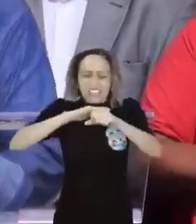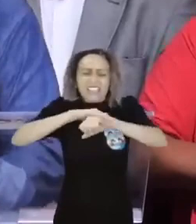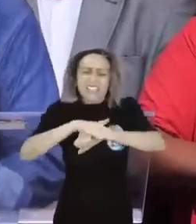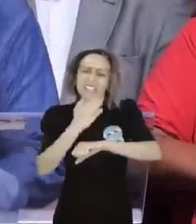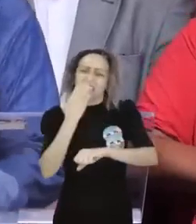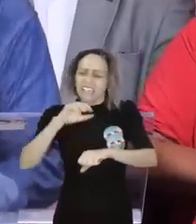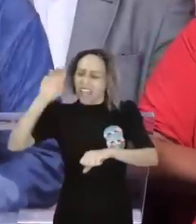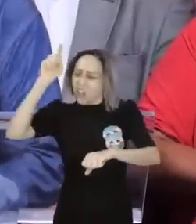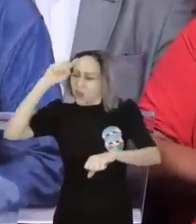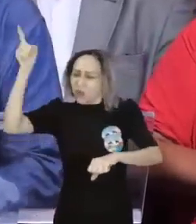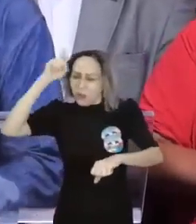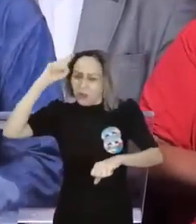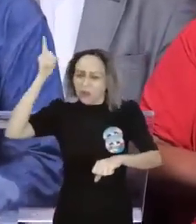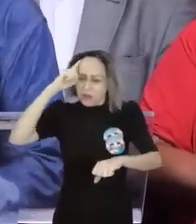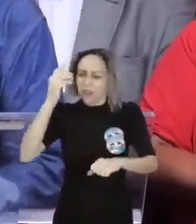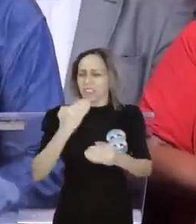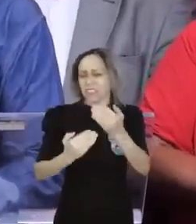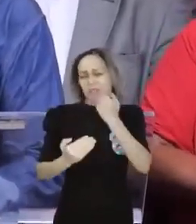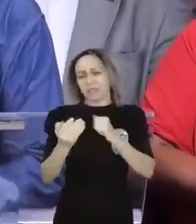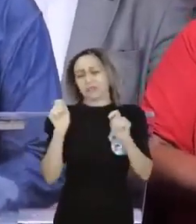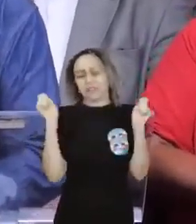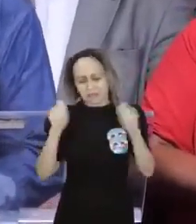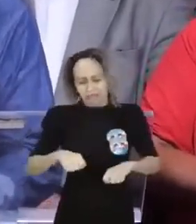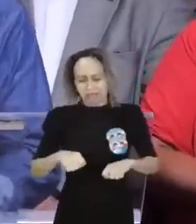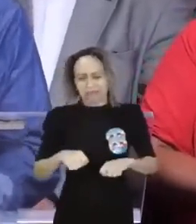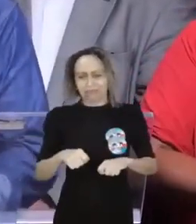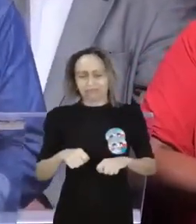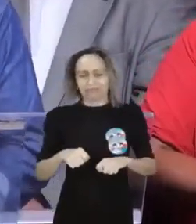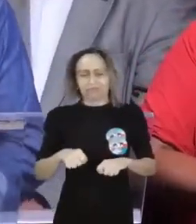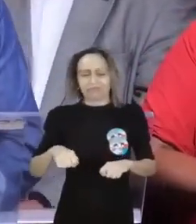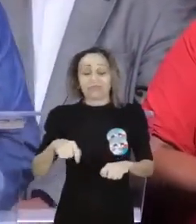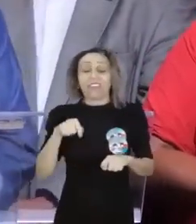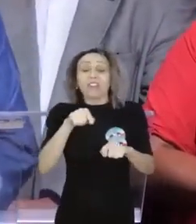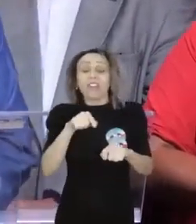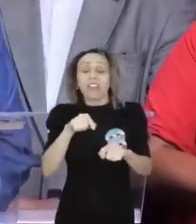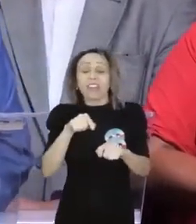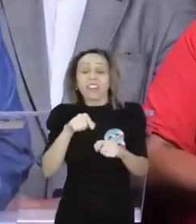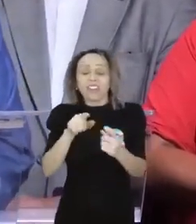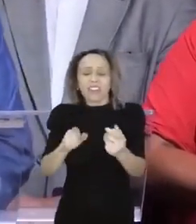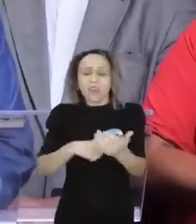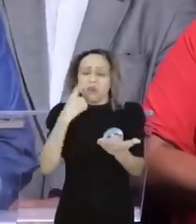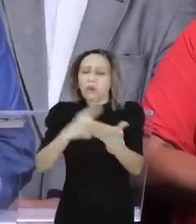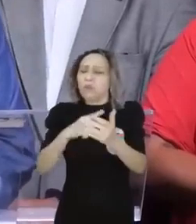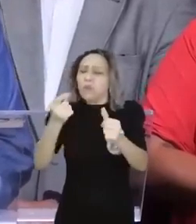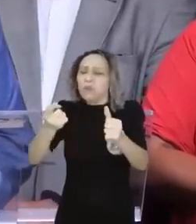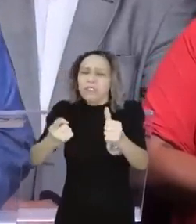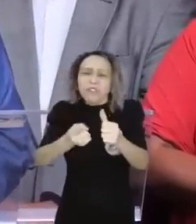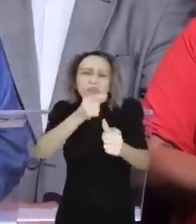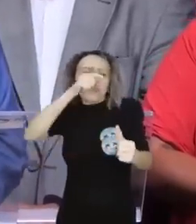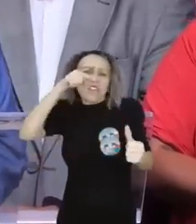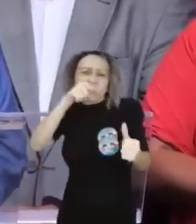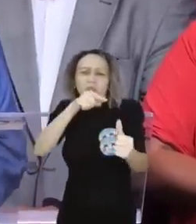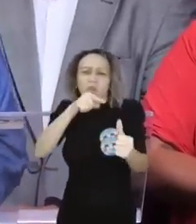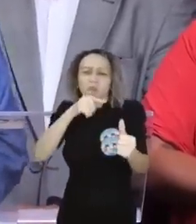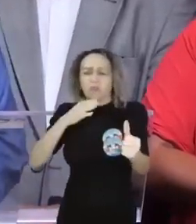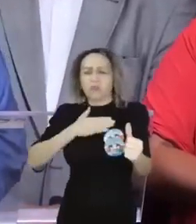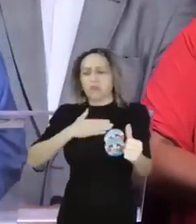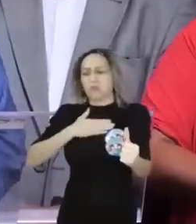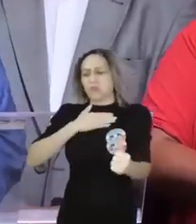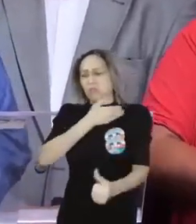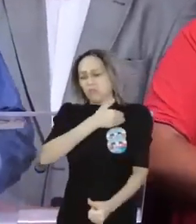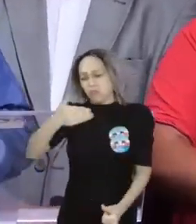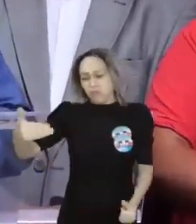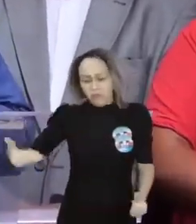Este será novamente o compromisso número um do meu governo.